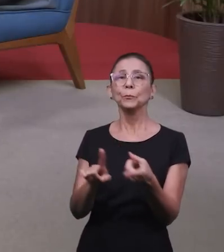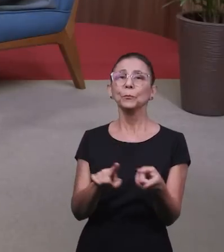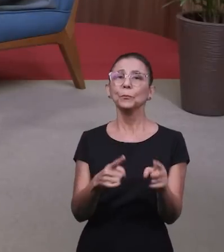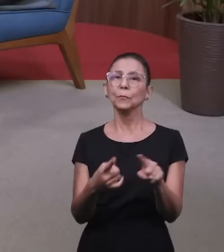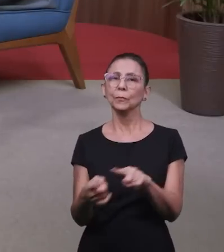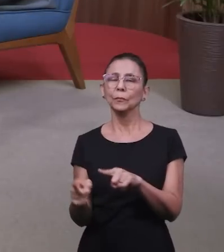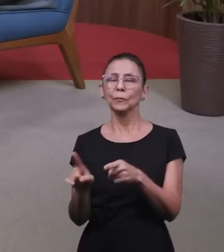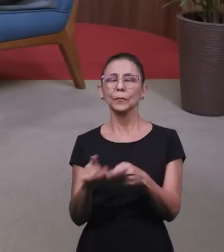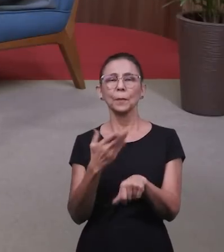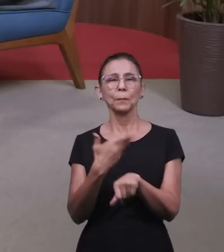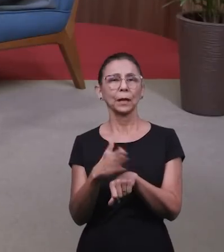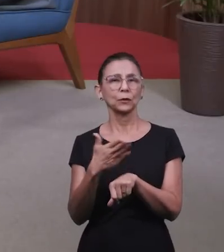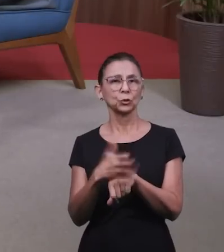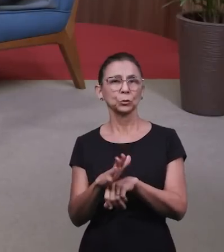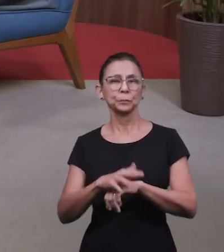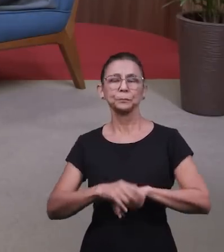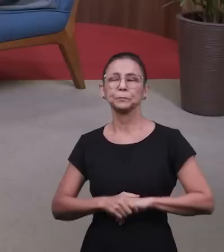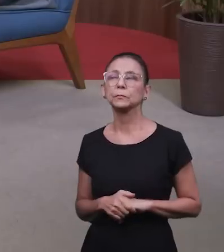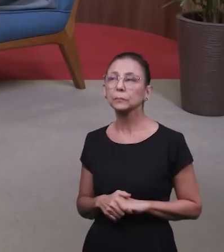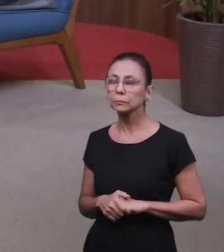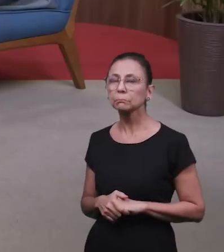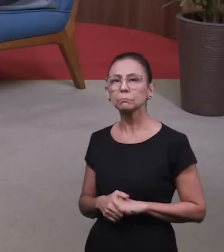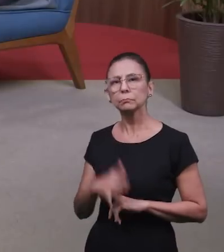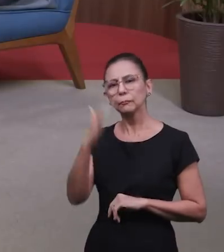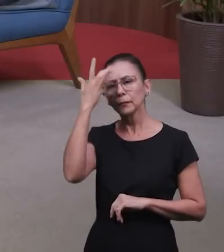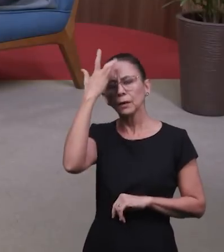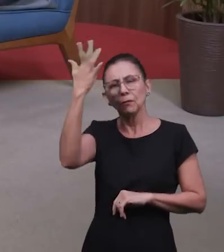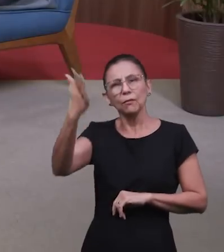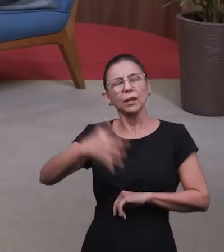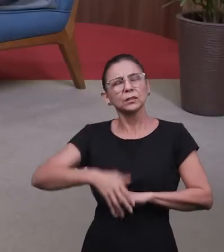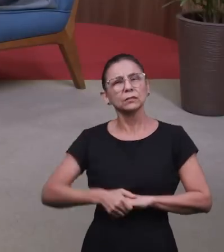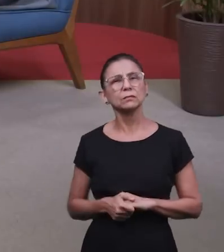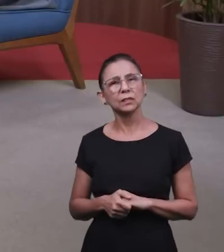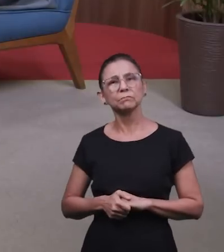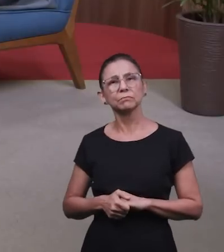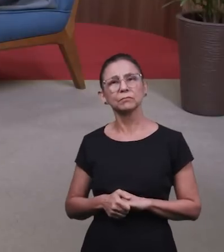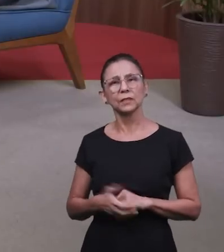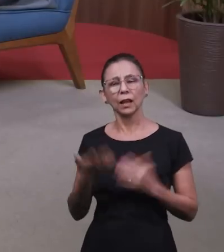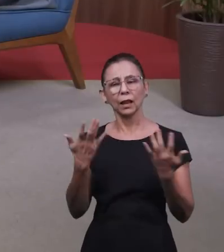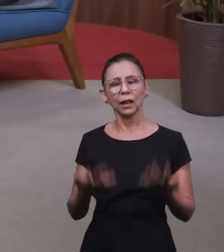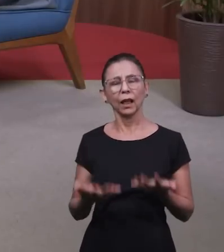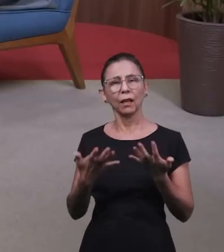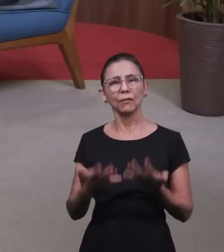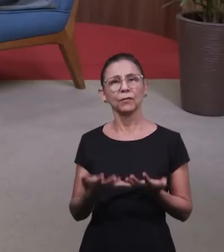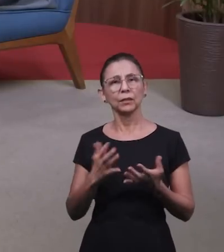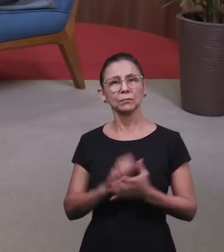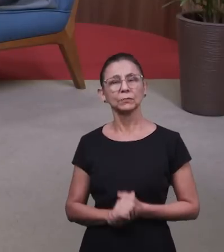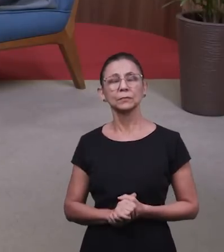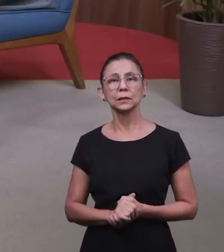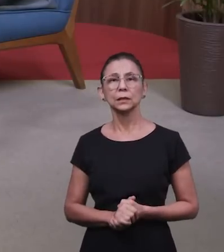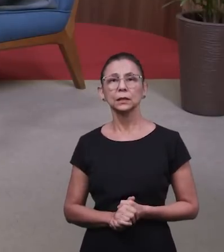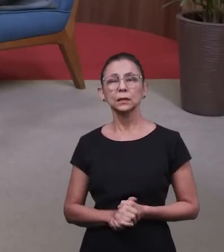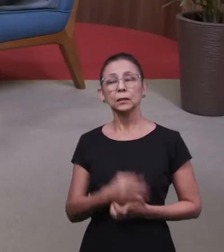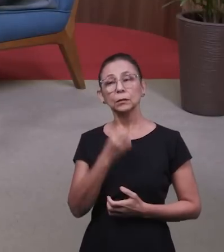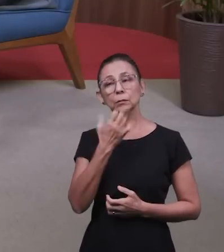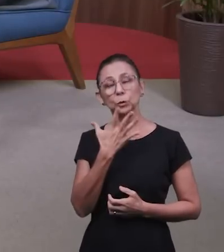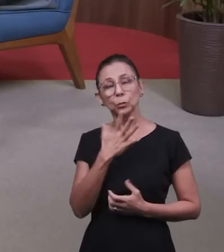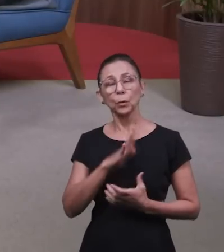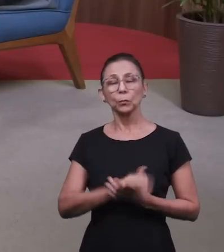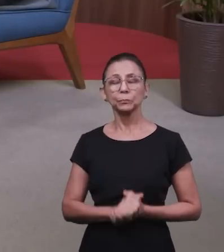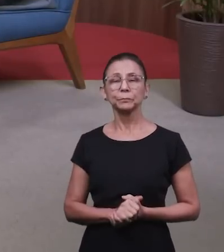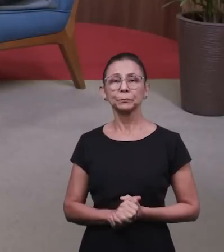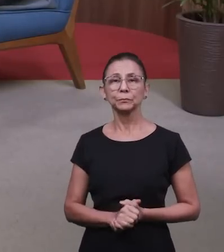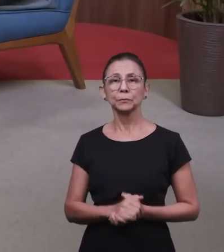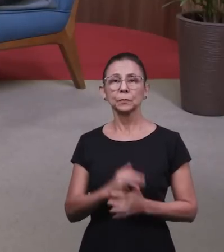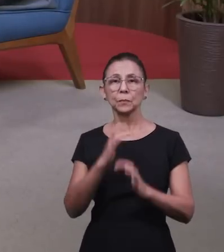que tem por características a facilidade de transporte e a conciliação entre o sopro e o teclado. A